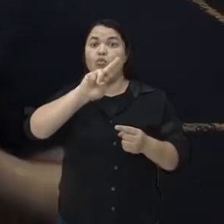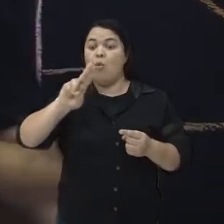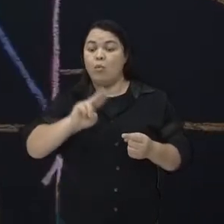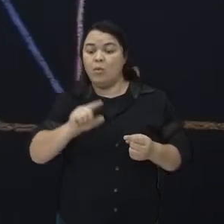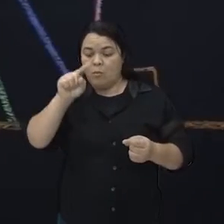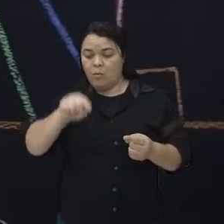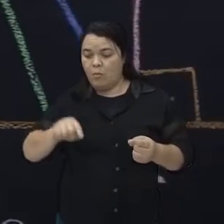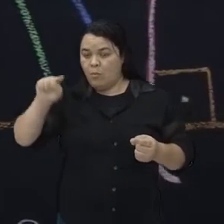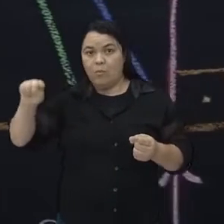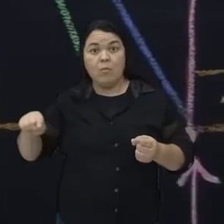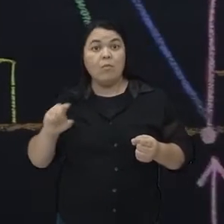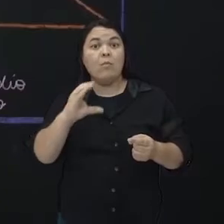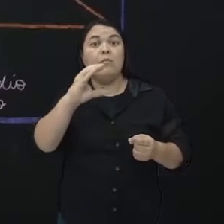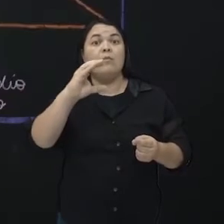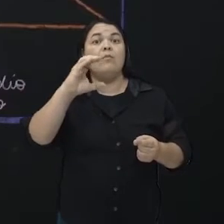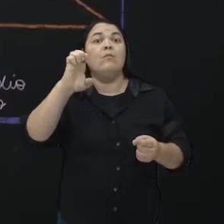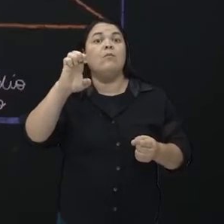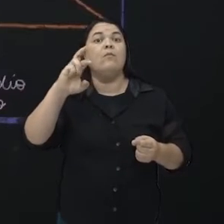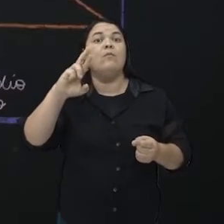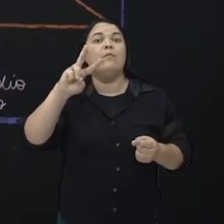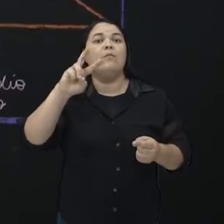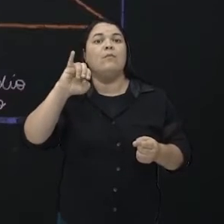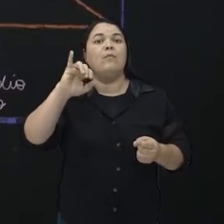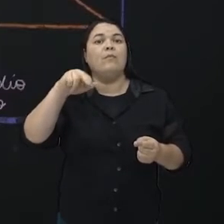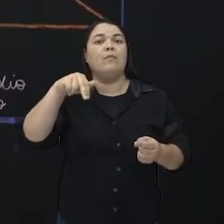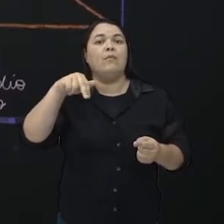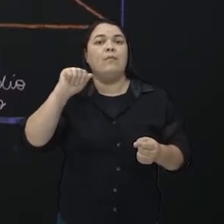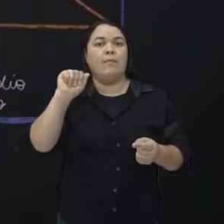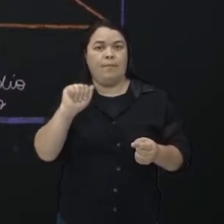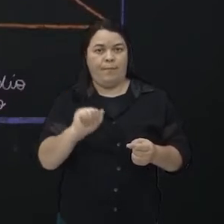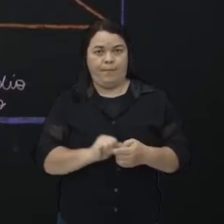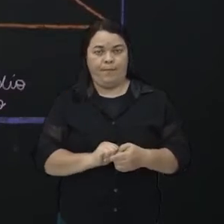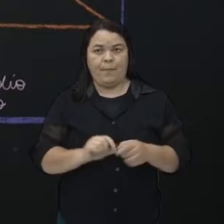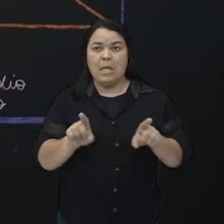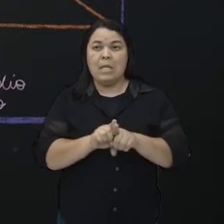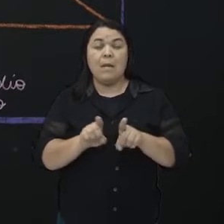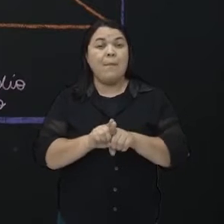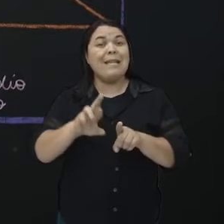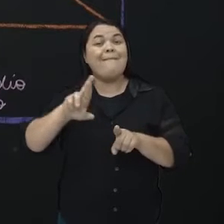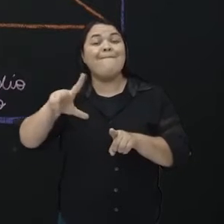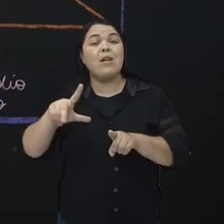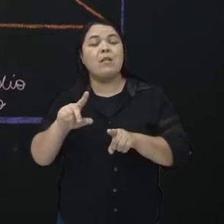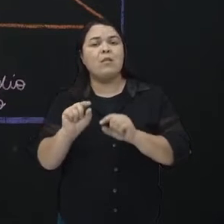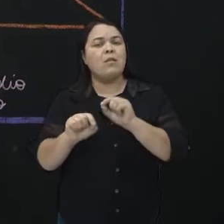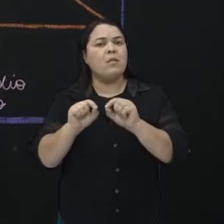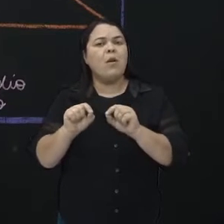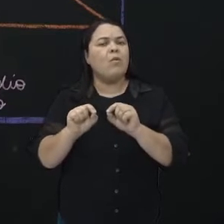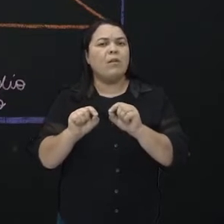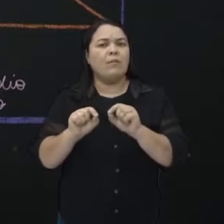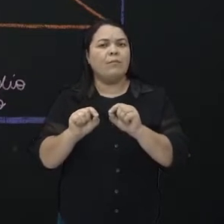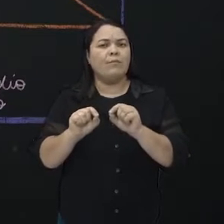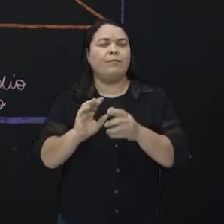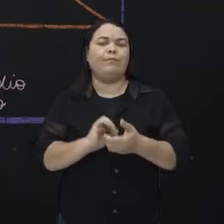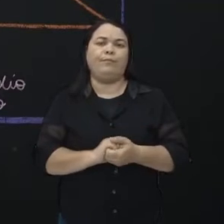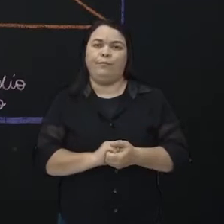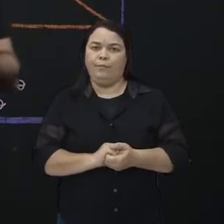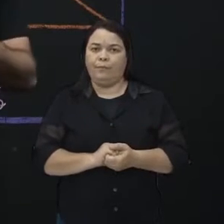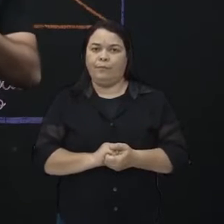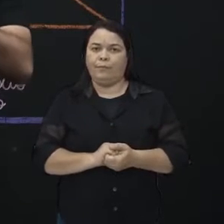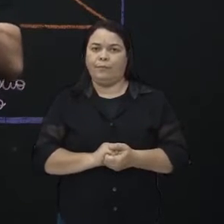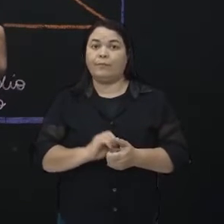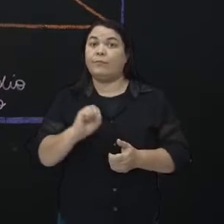o A2. Esses três segmentos, devido ao fato de eles saírem de um vértice e chegarem ao lado